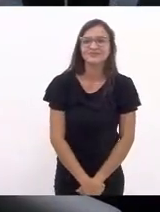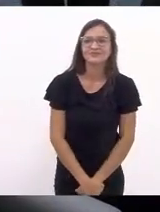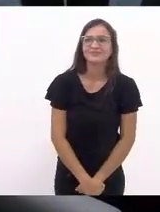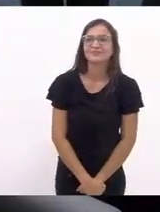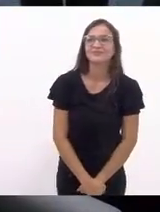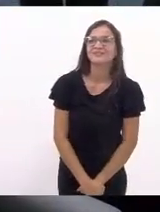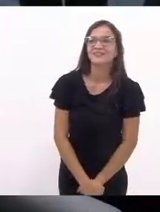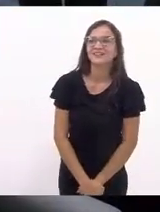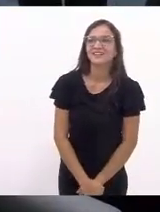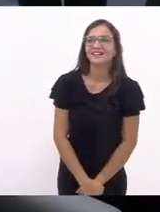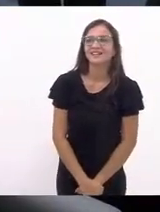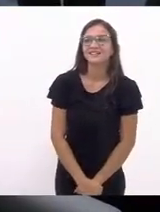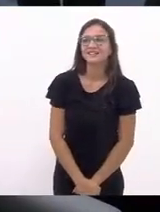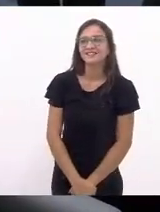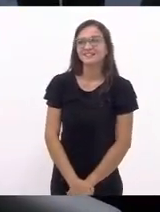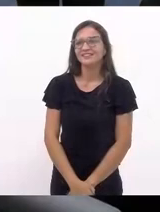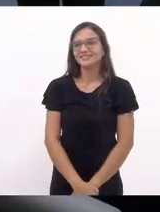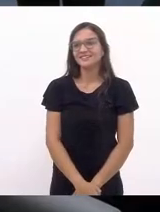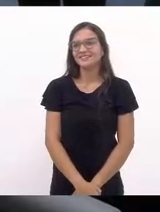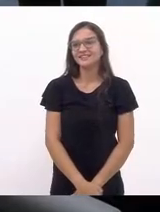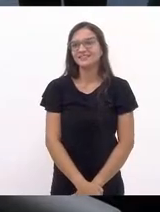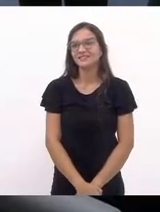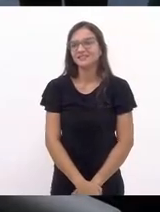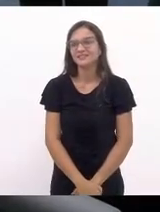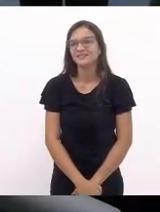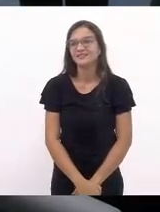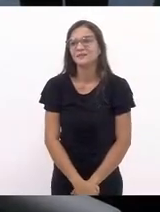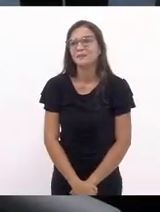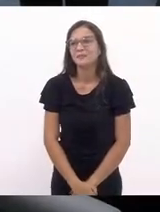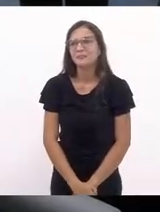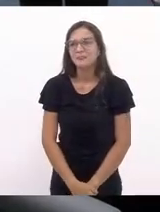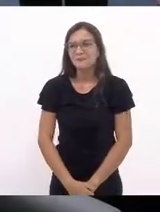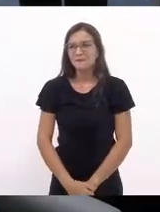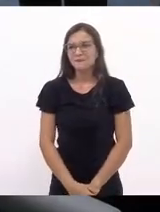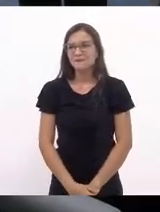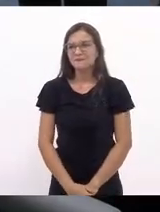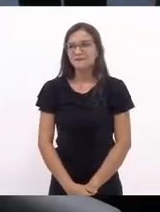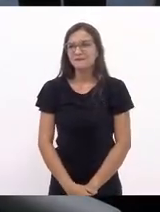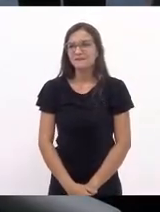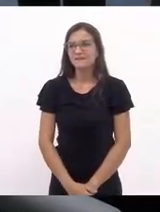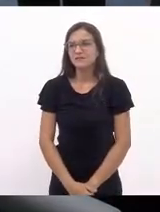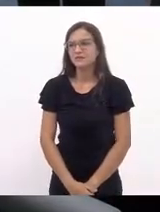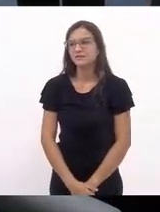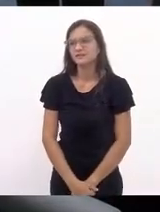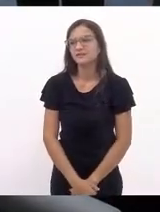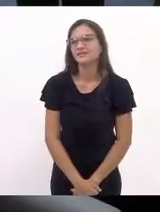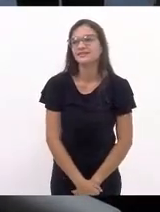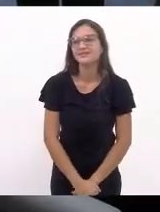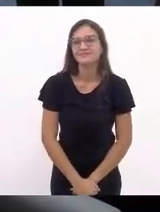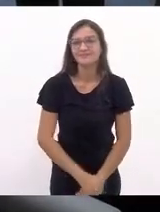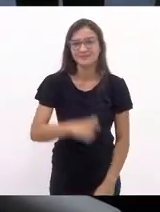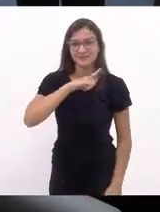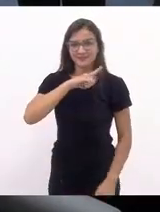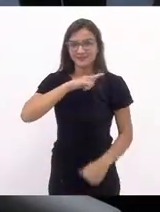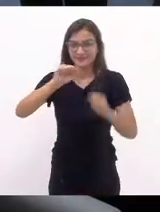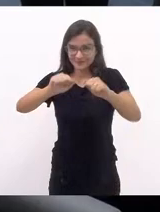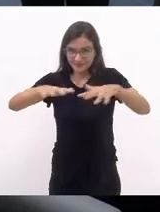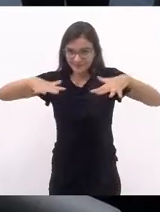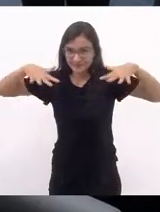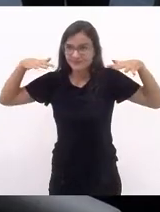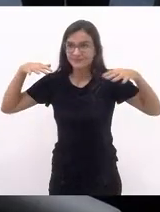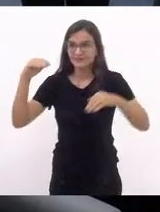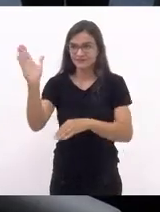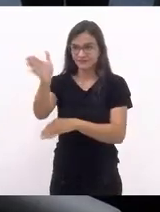Oi quem é o primeiro nós Ainda temos ainda uma solenidade para encerrar a